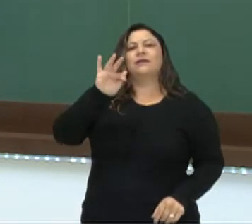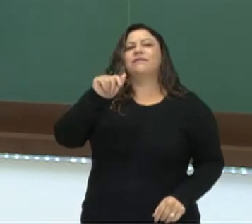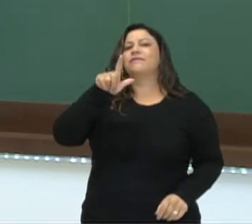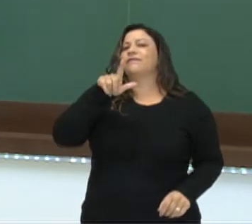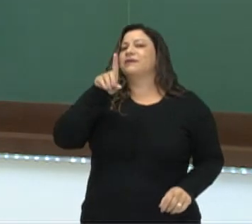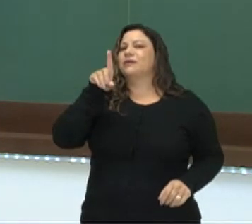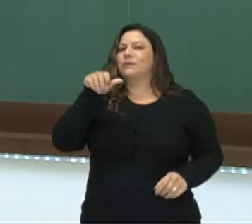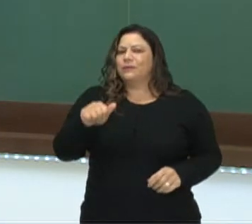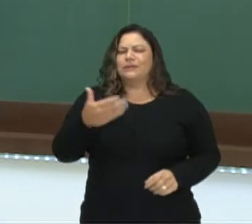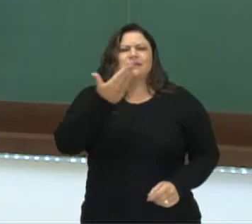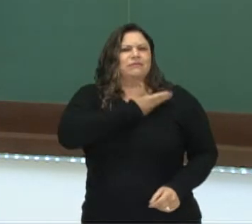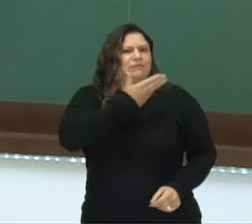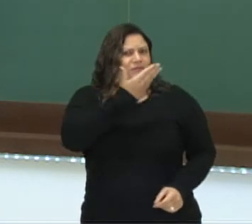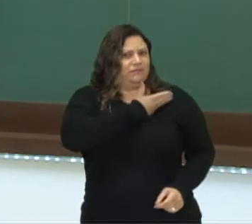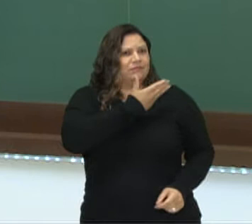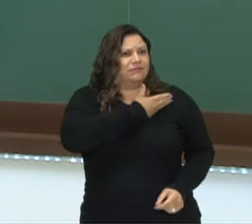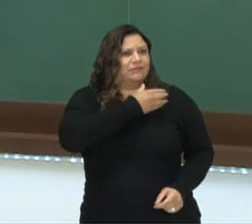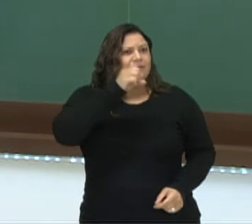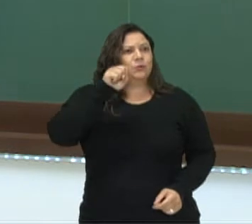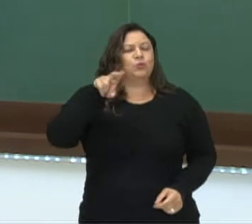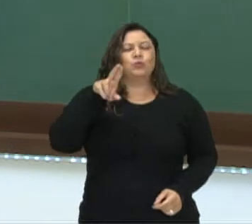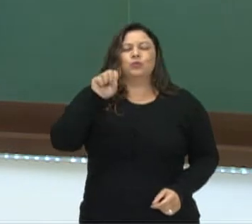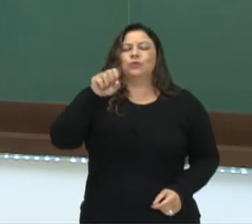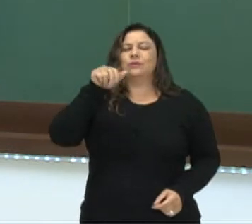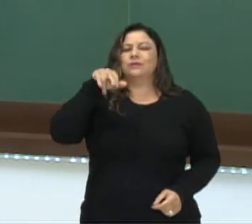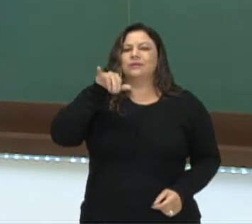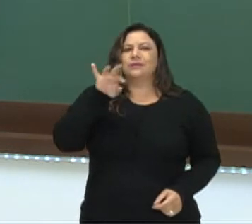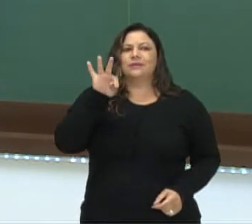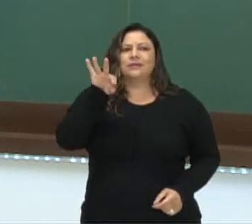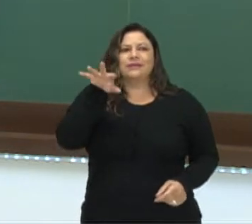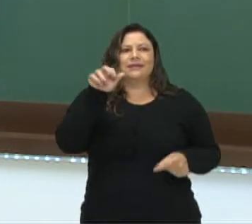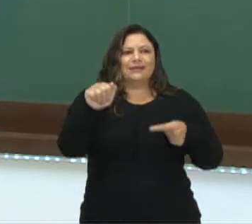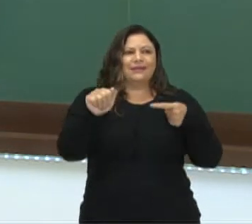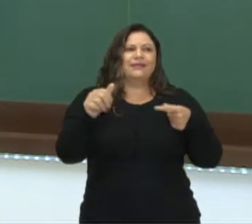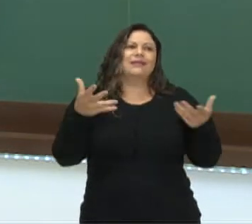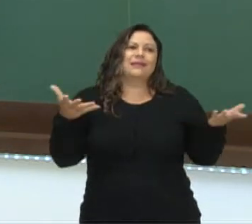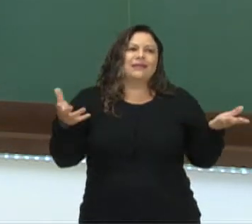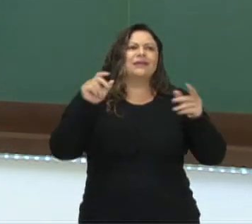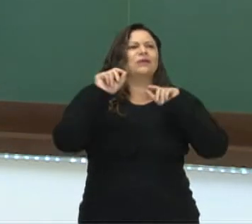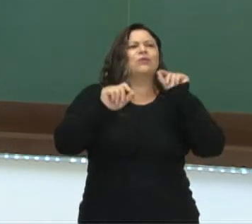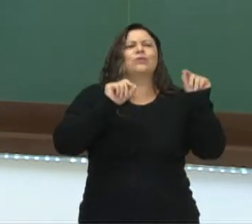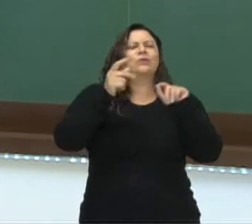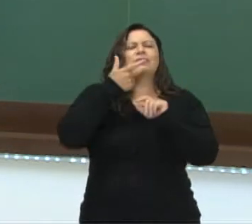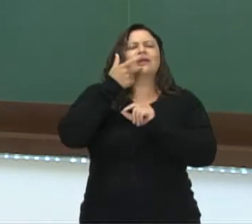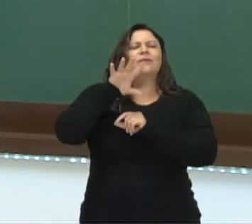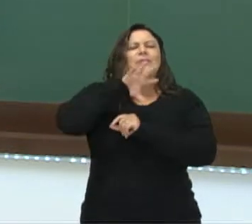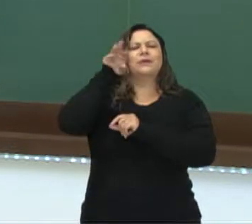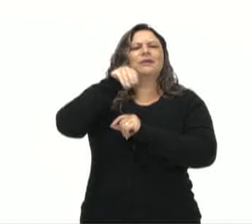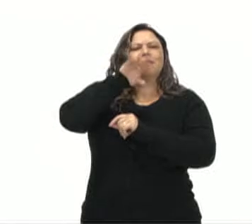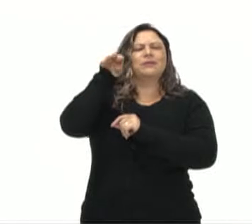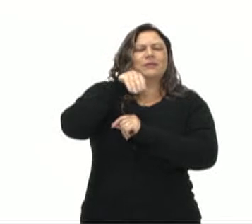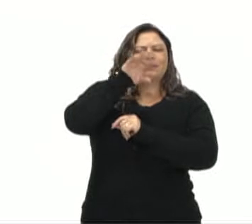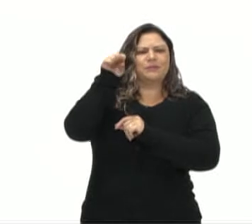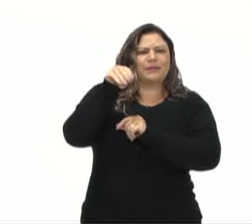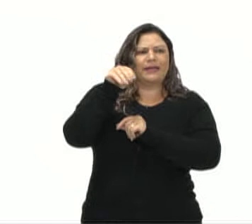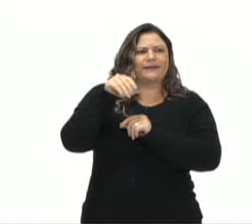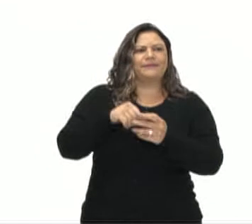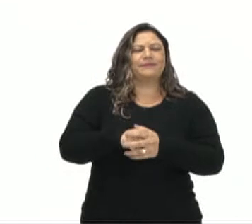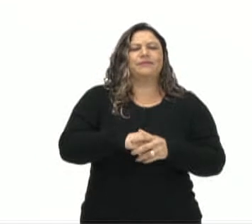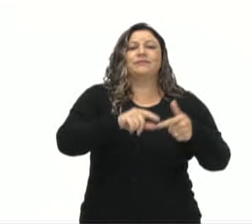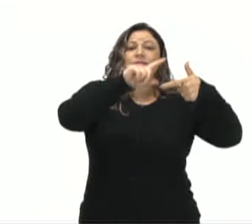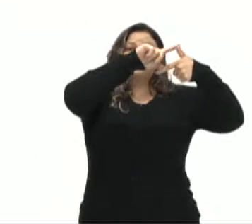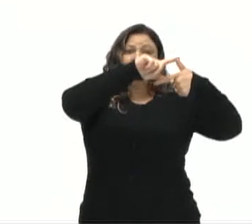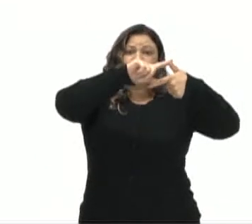sua amiga, Susanita. Olha o que fala ali a personagem Mafalda no segundo quadrinho, Então,